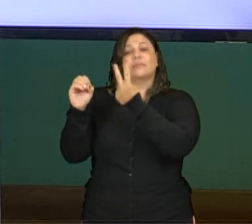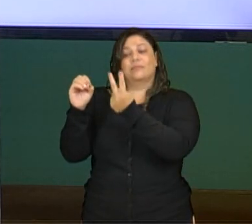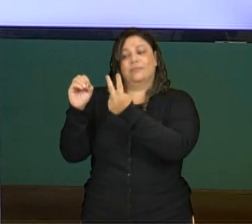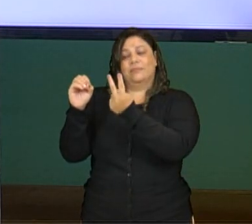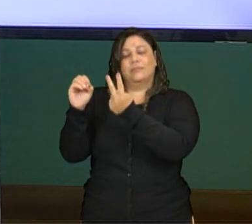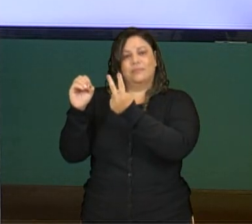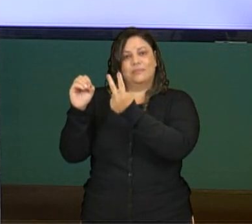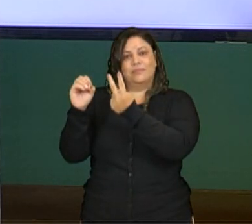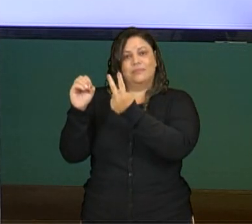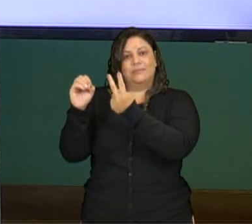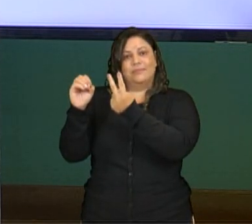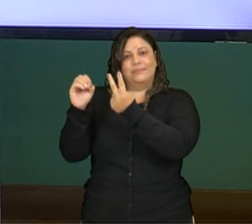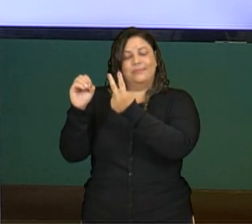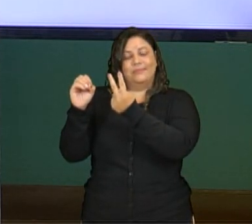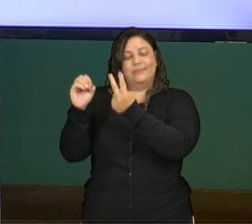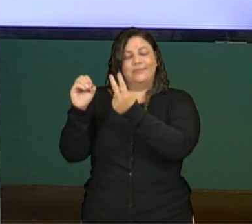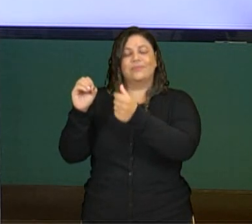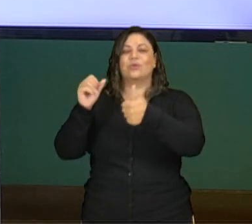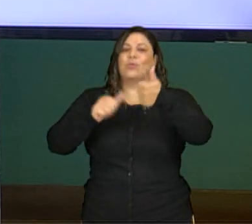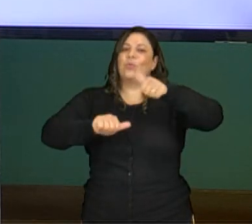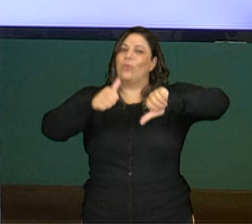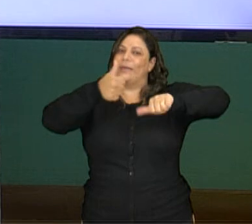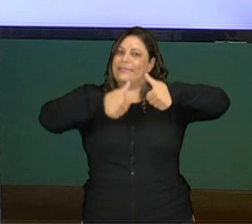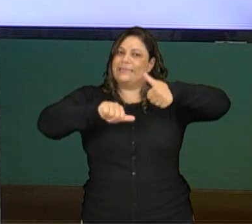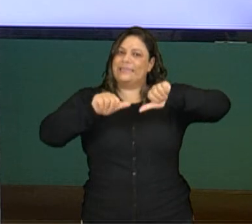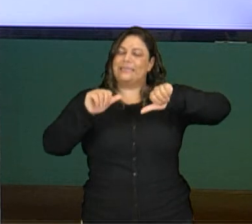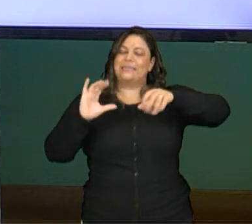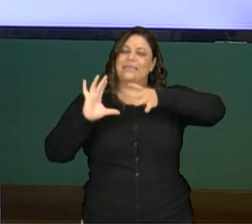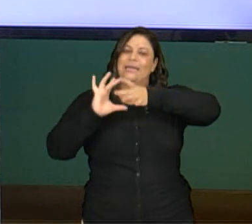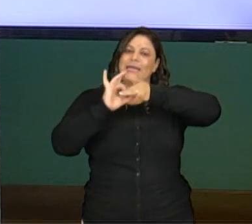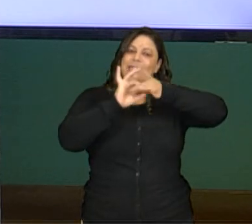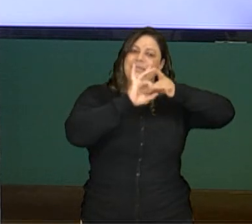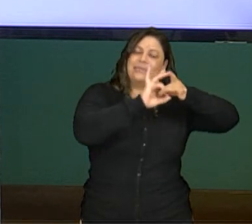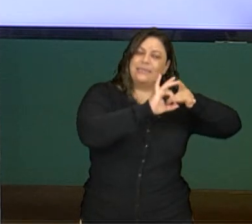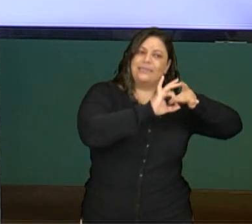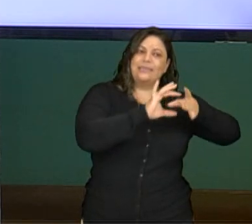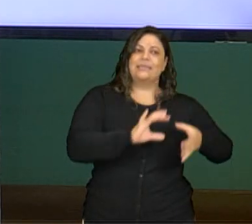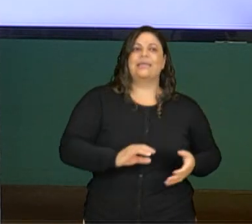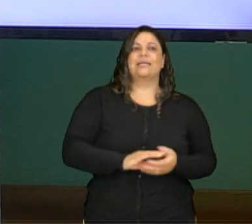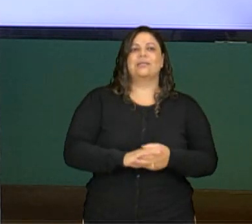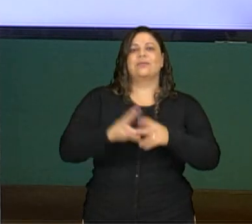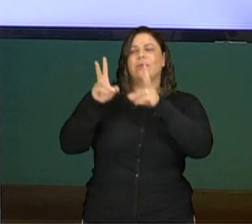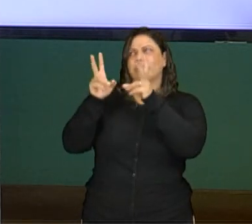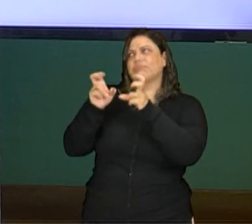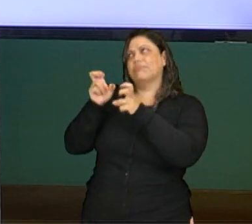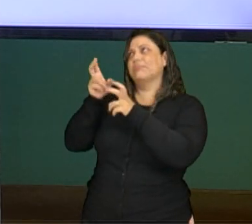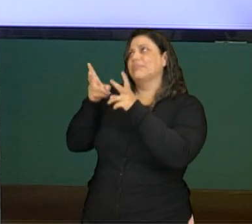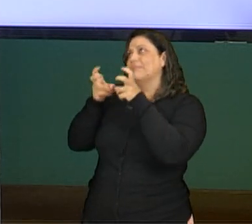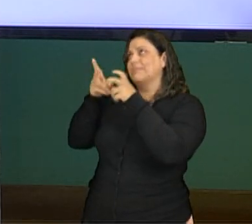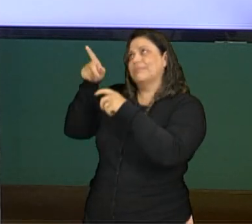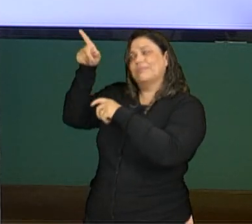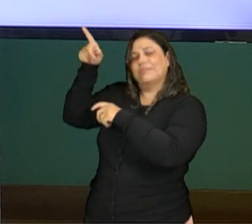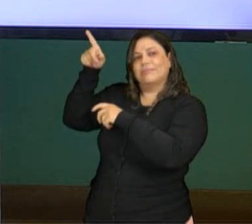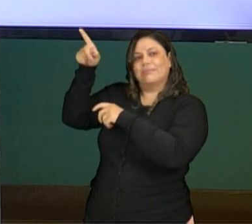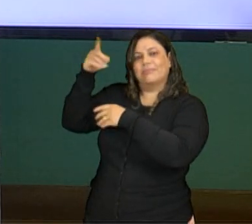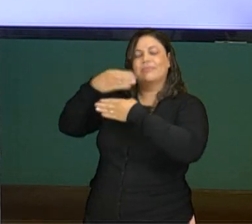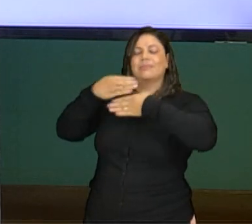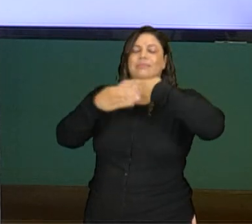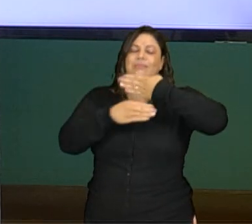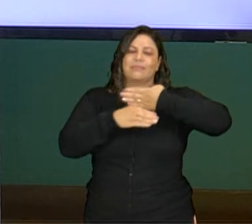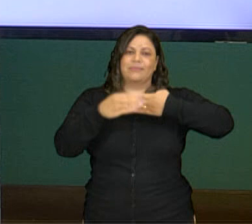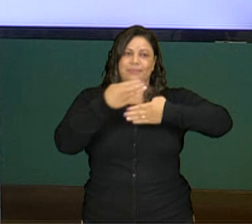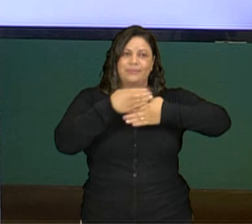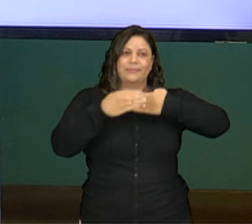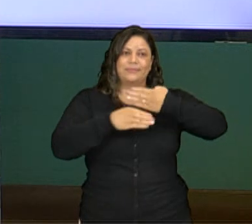duas ligações químicas, tá? Pode ser uma dupla, pode ser duas simples ou uma